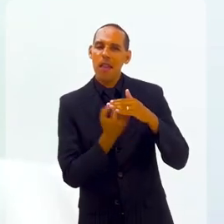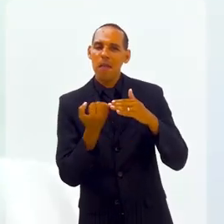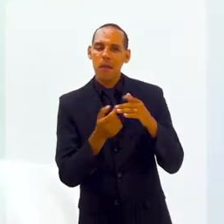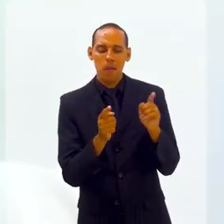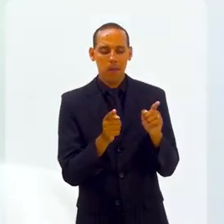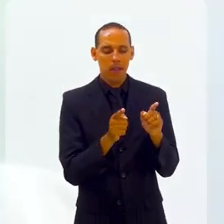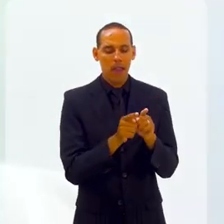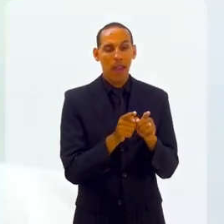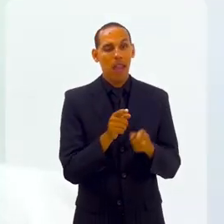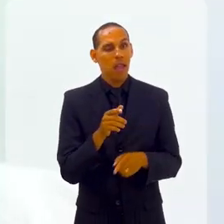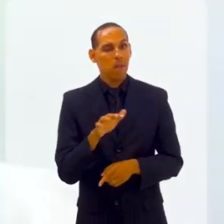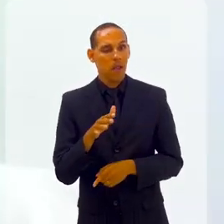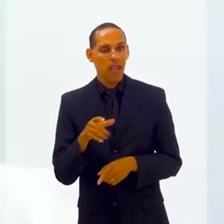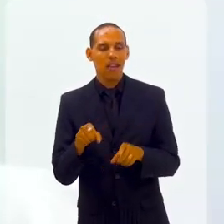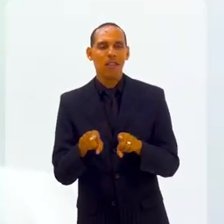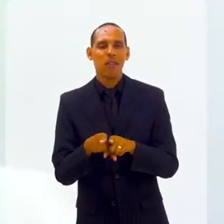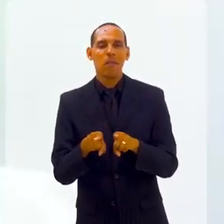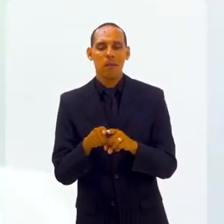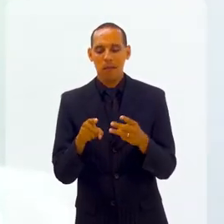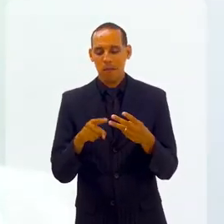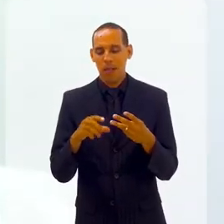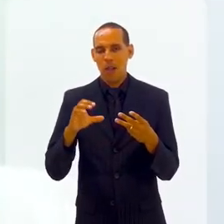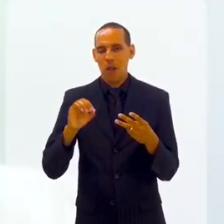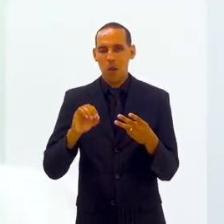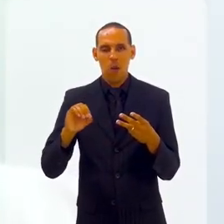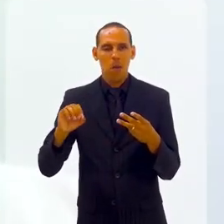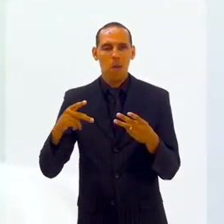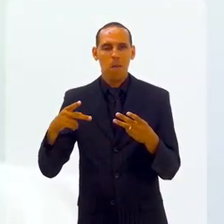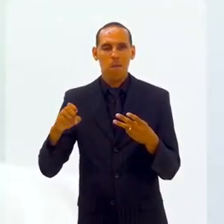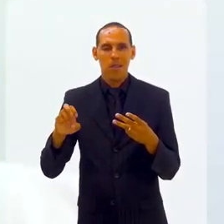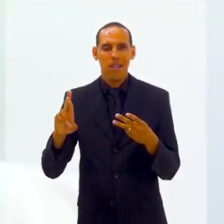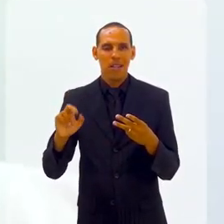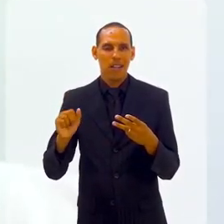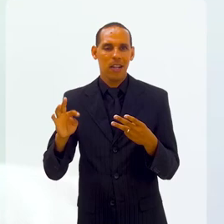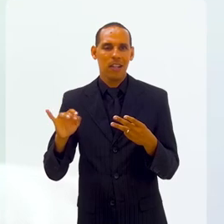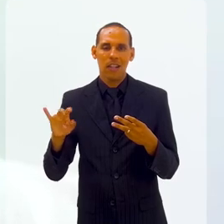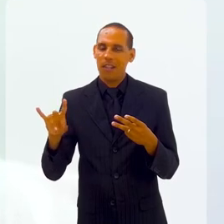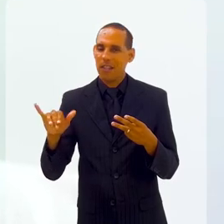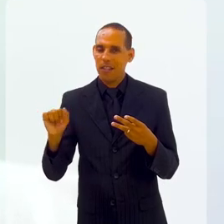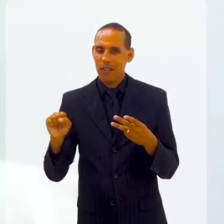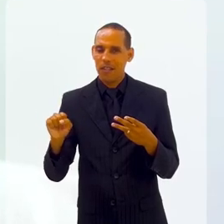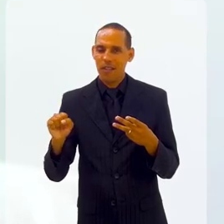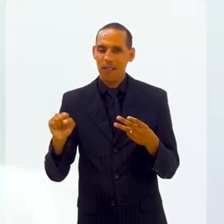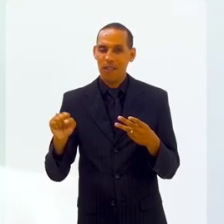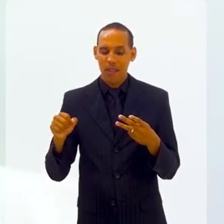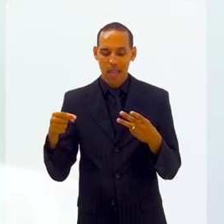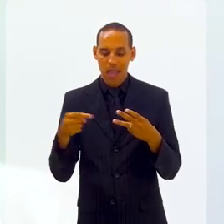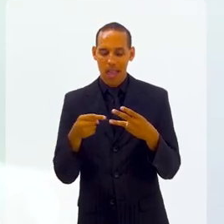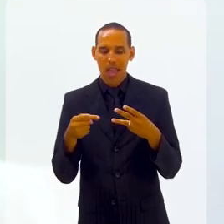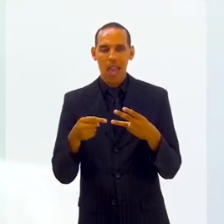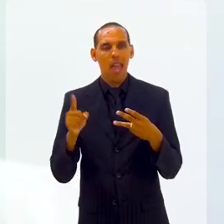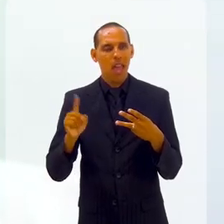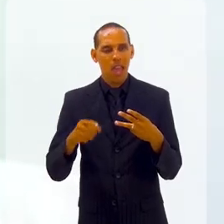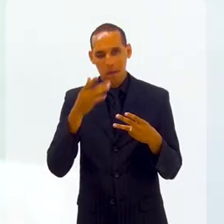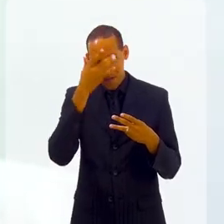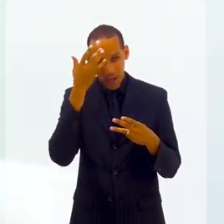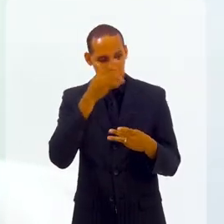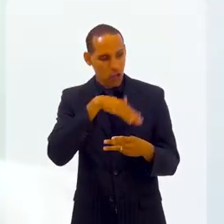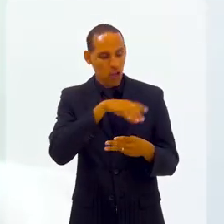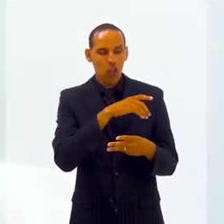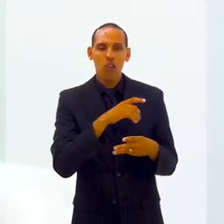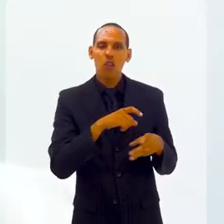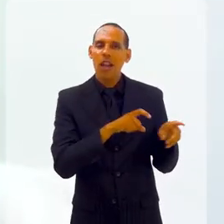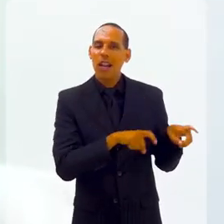empresas médias também e cooperativas relativas a produtores de base familiar